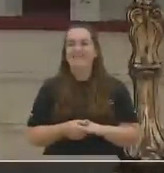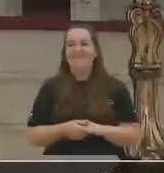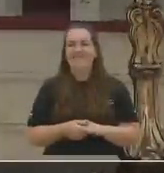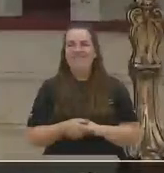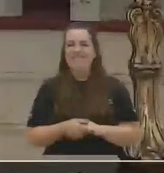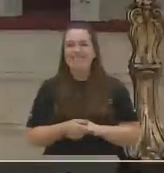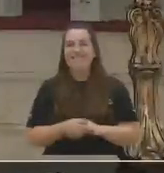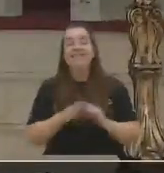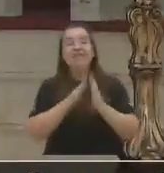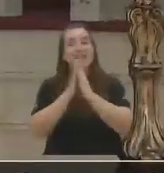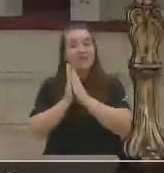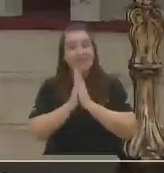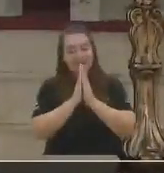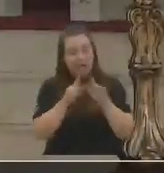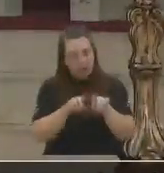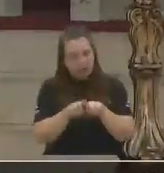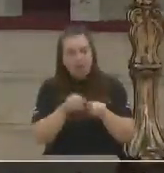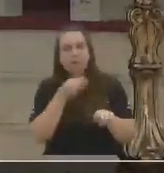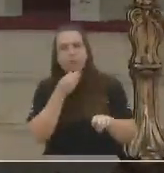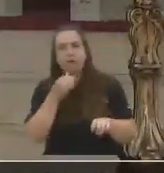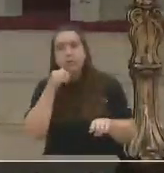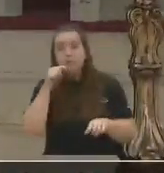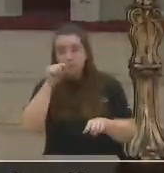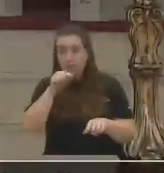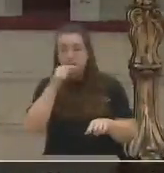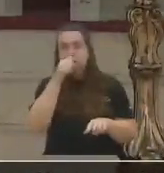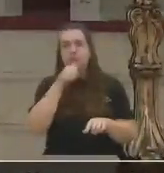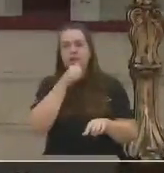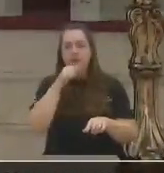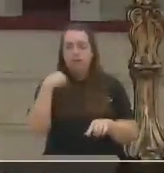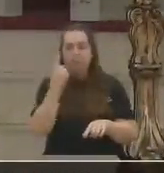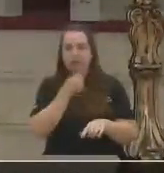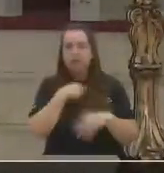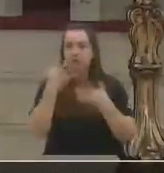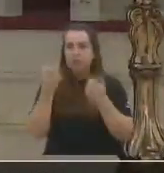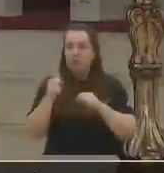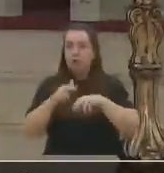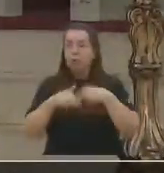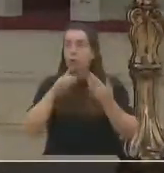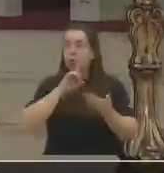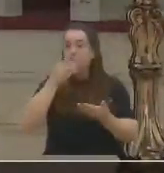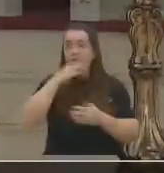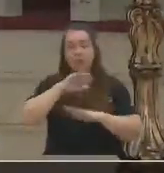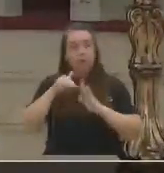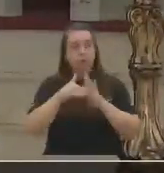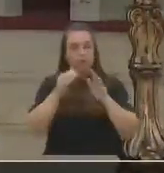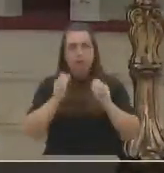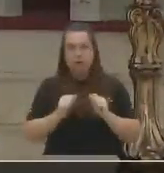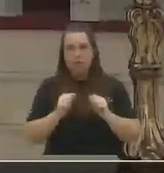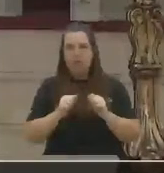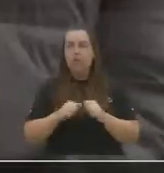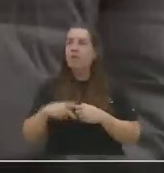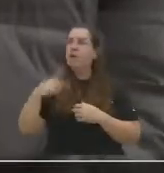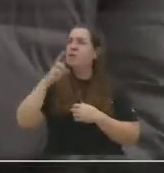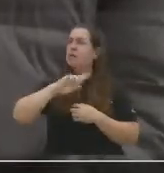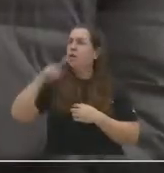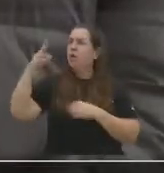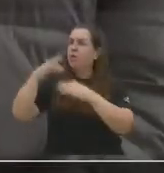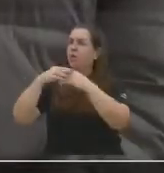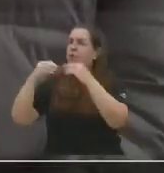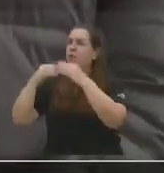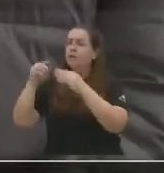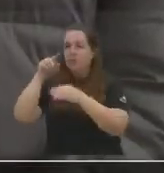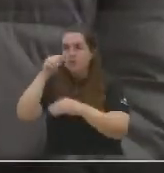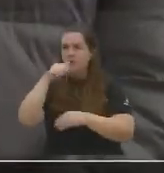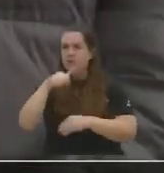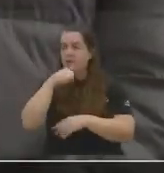Eita. Orai, irmãos e irmãs, para que este nosso sacrifício seja aceito por Deus Pai Todo-Poderoso. Receba o Senhor